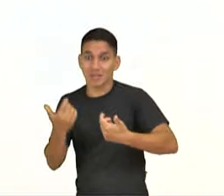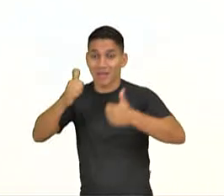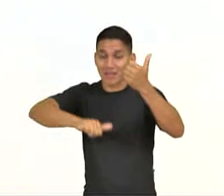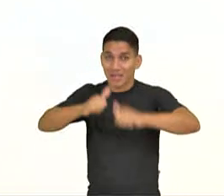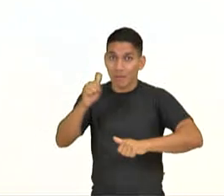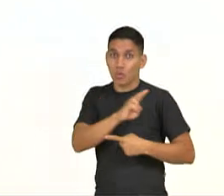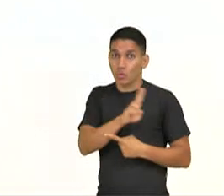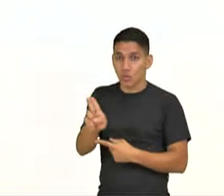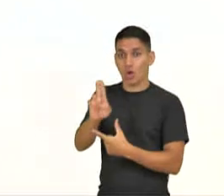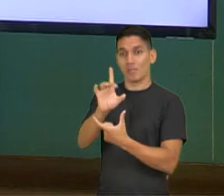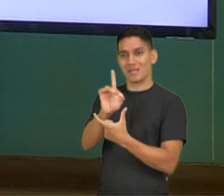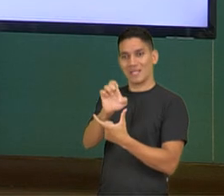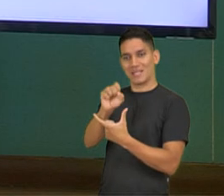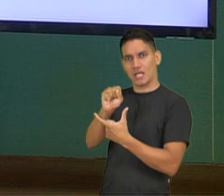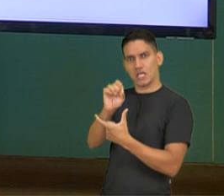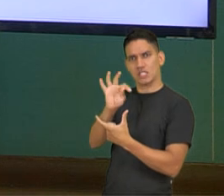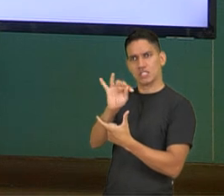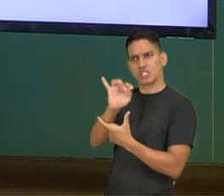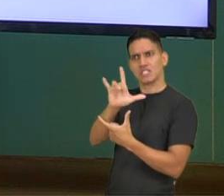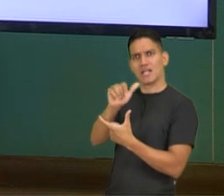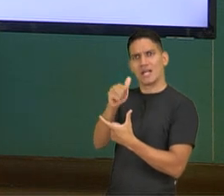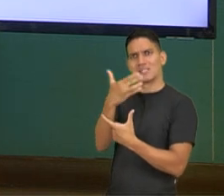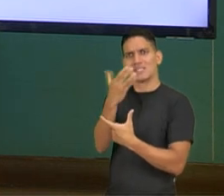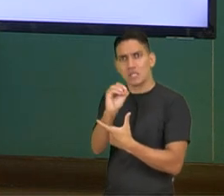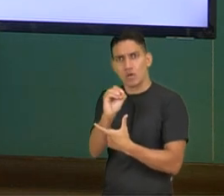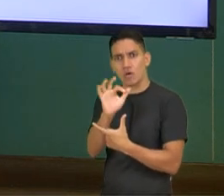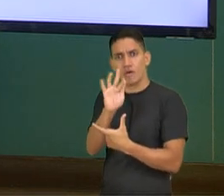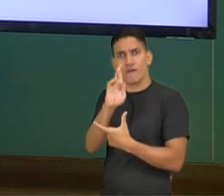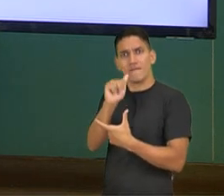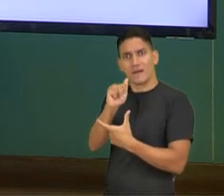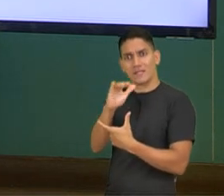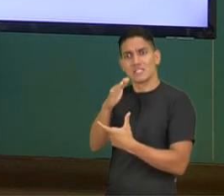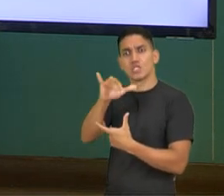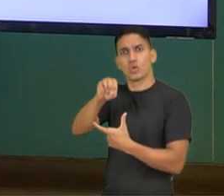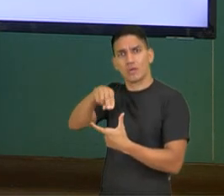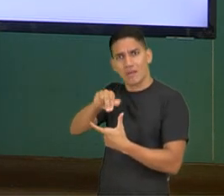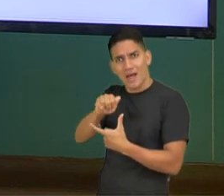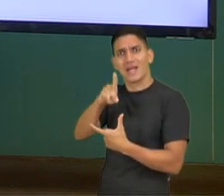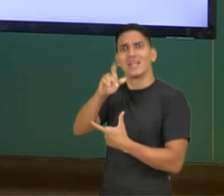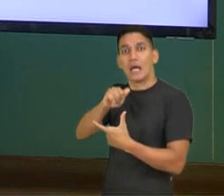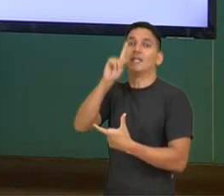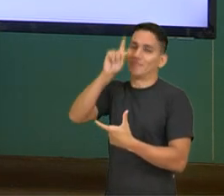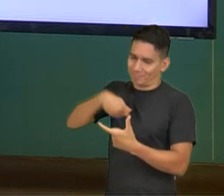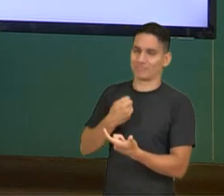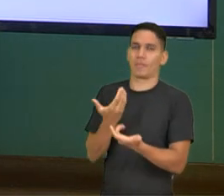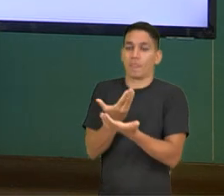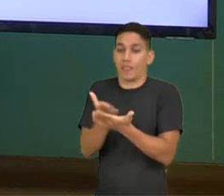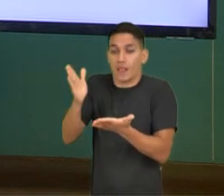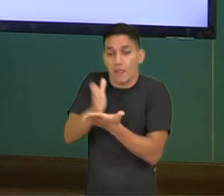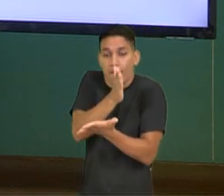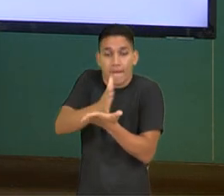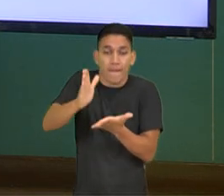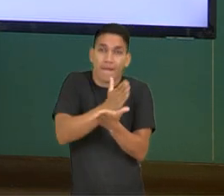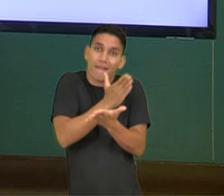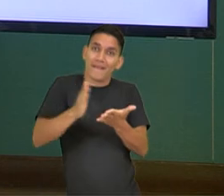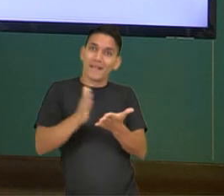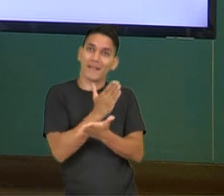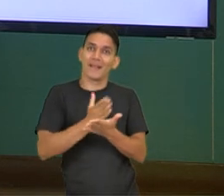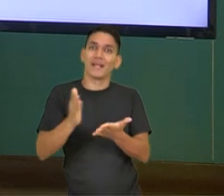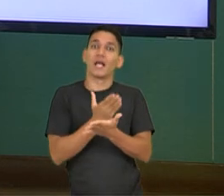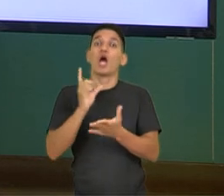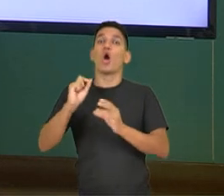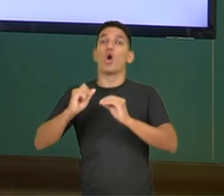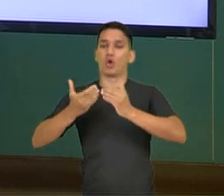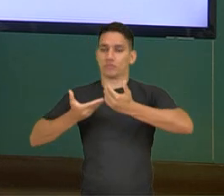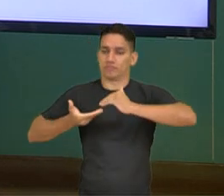destilação fracionada. Perfeito, destilação é um processo de separação de substâncias, de